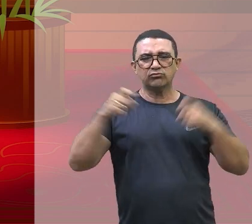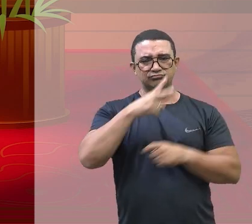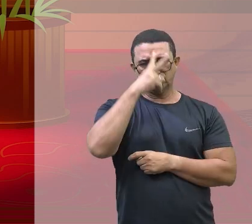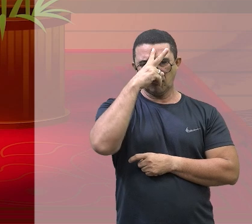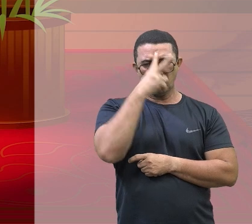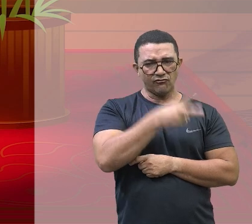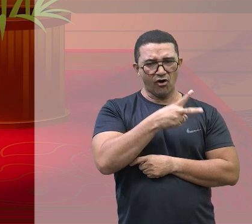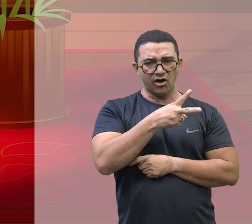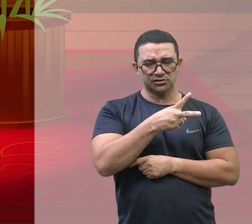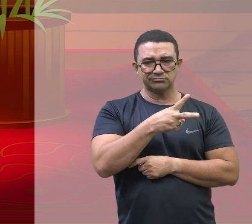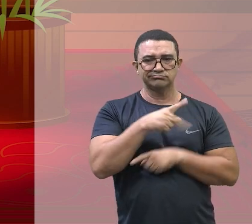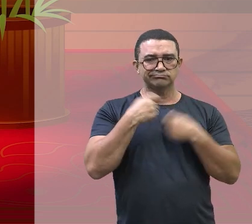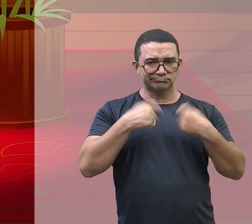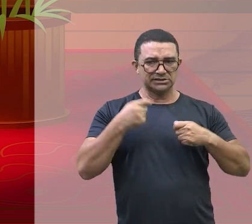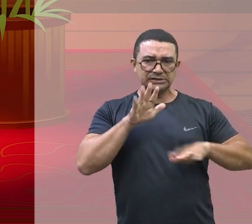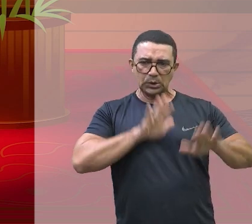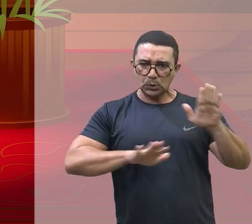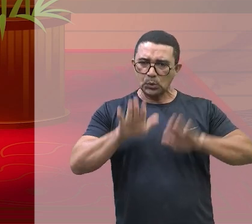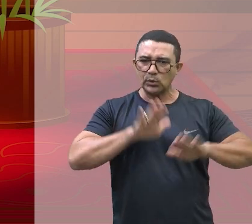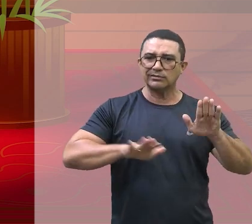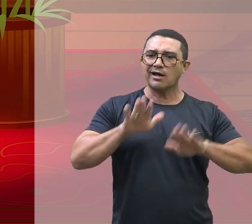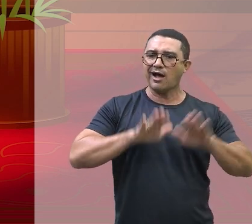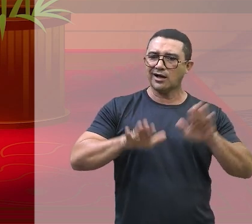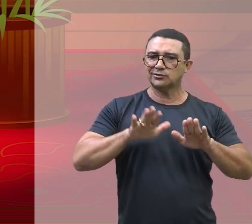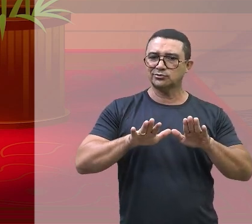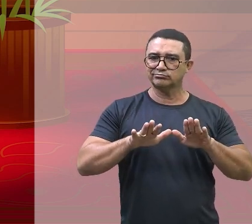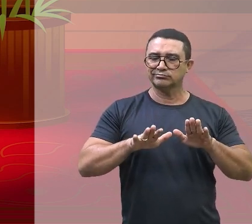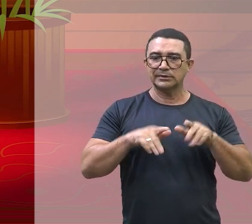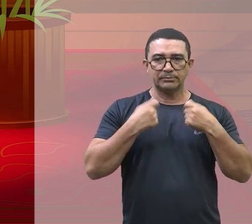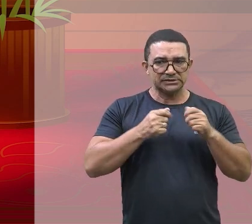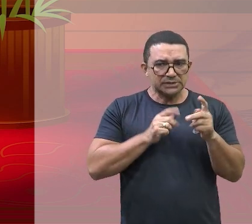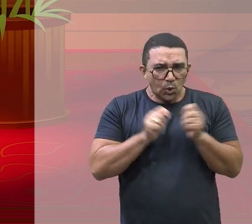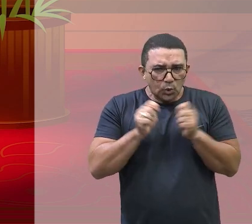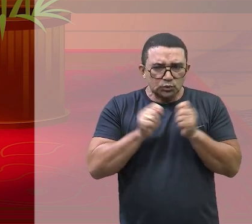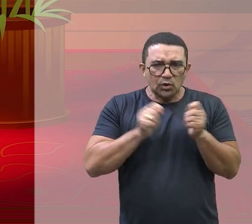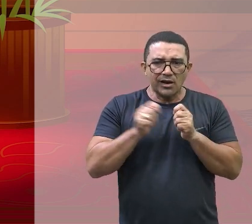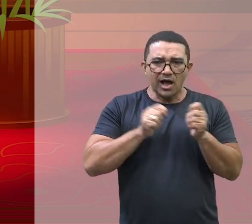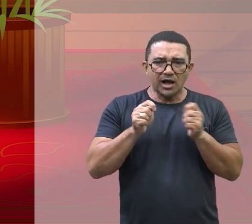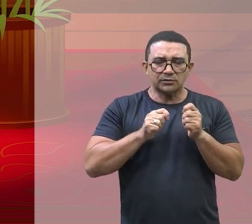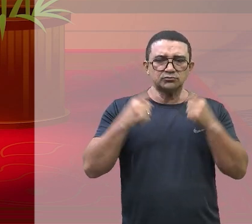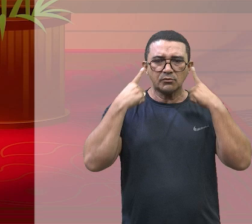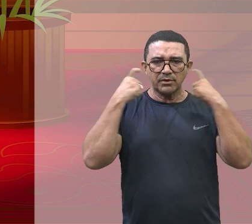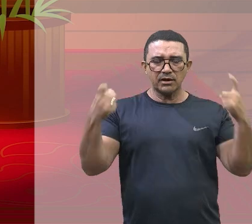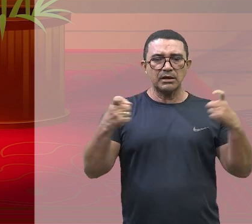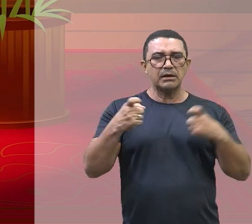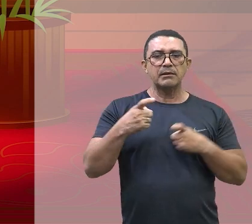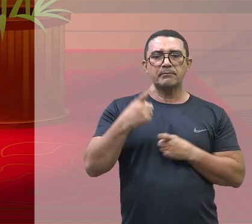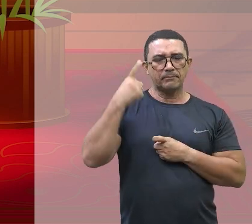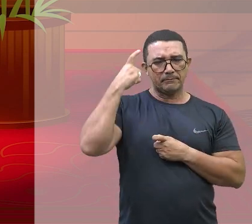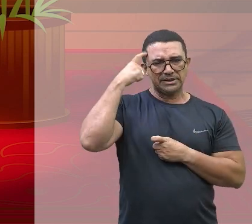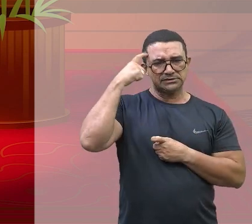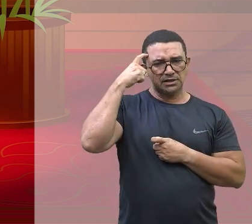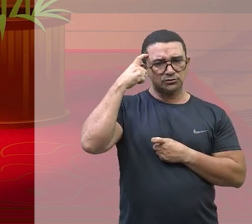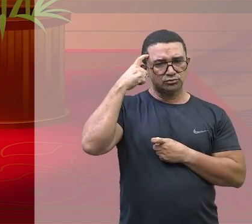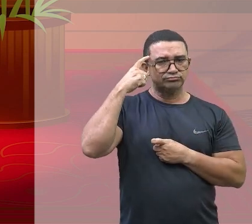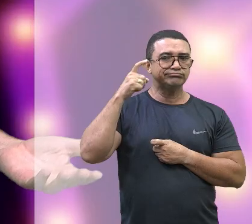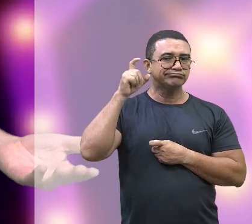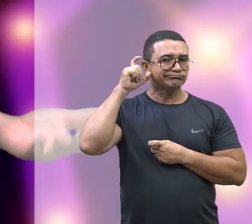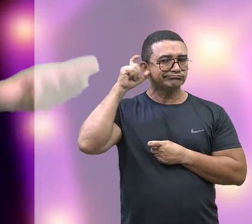cuidados com aquele que nós podemos controlar, pensando na nossa saúde auditiva.